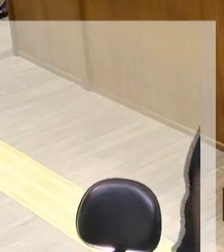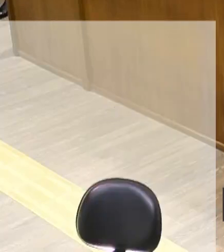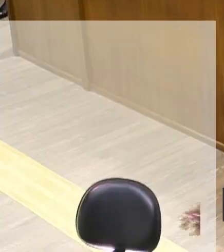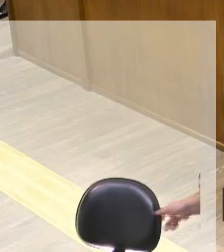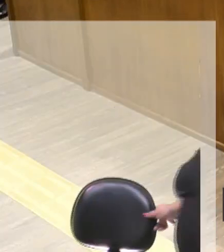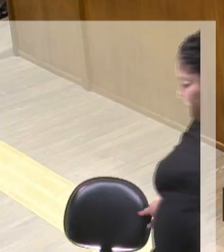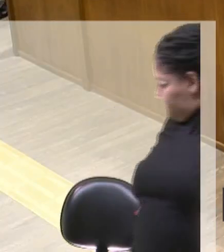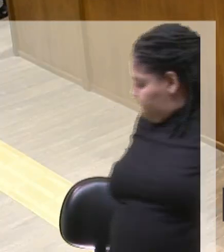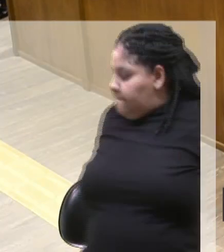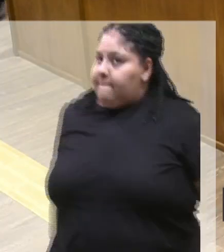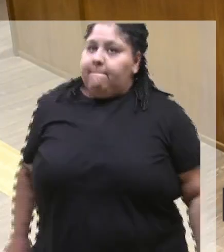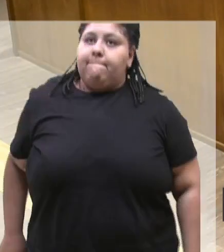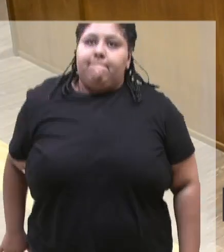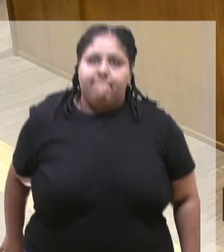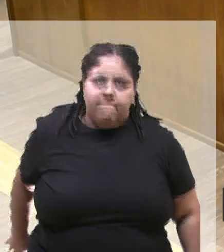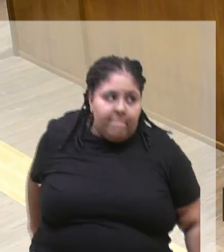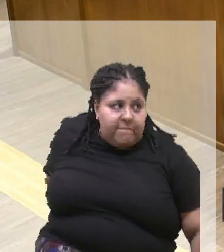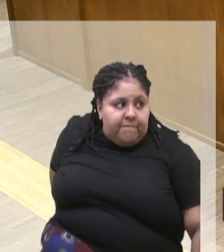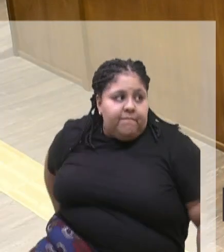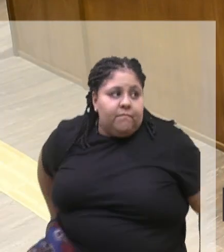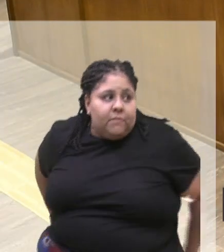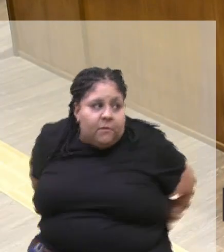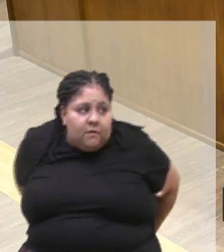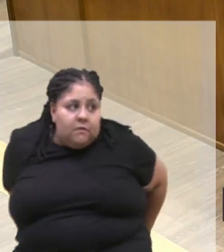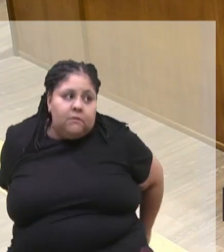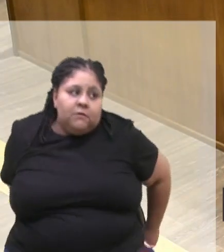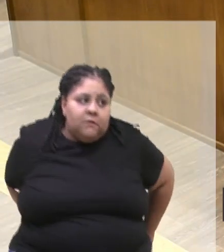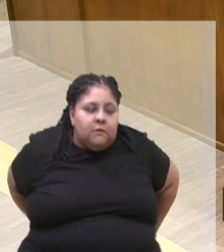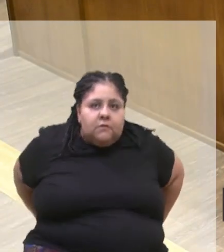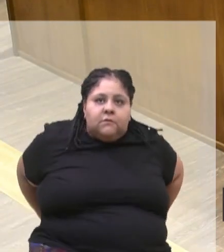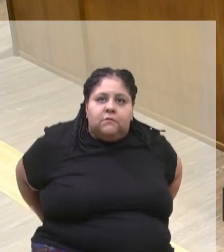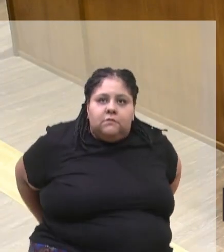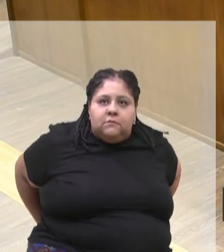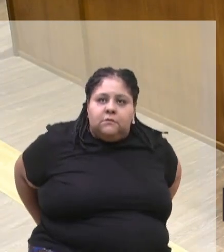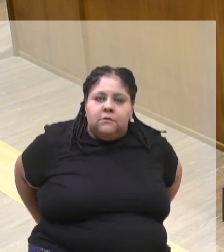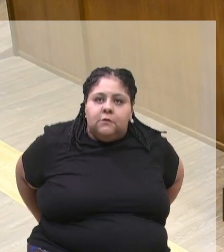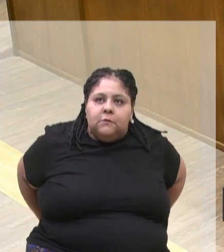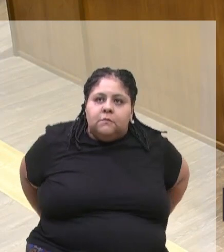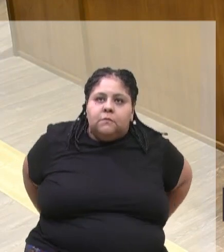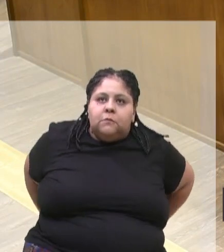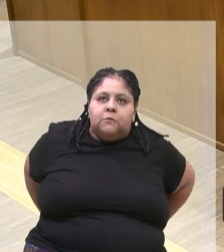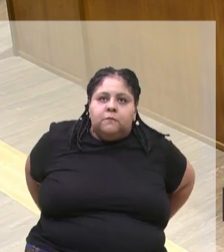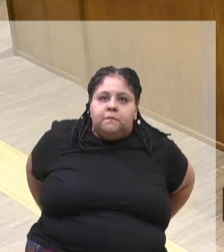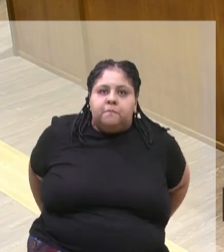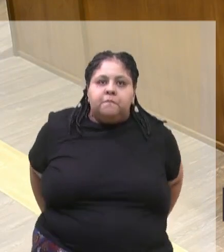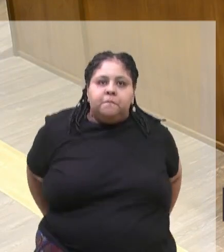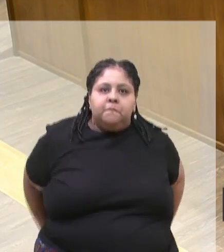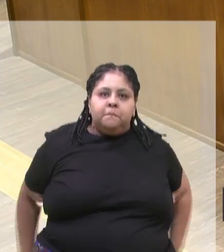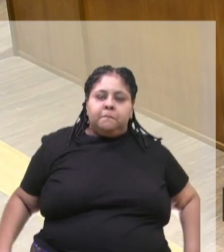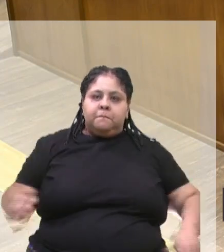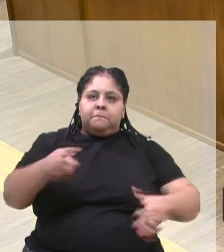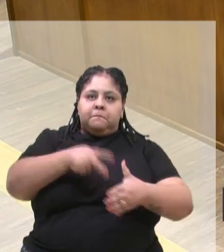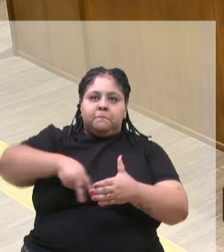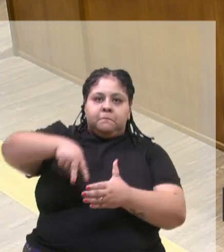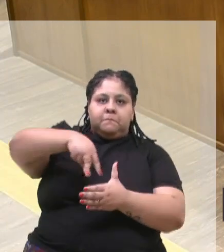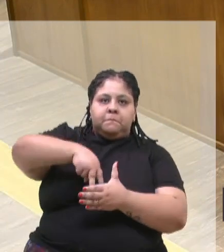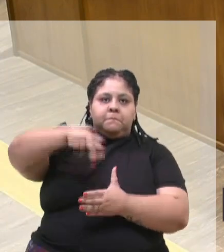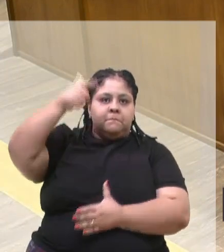Vamos à declaração de líder da bancada do PT. Na tribuna, vereador Lucas Carenhato.